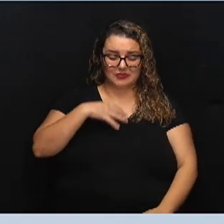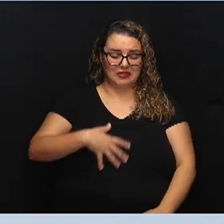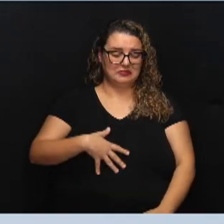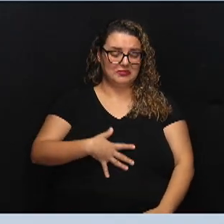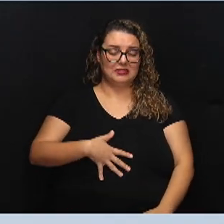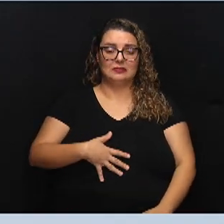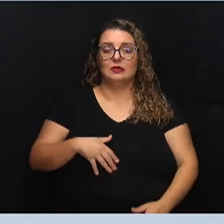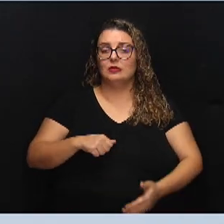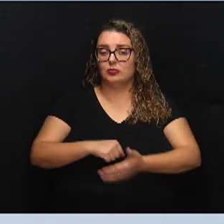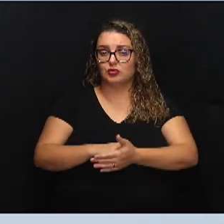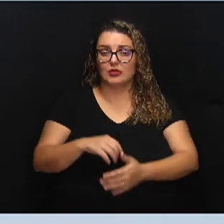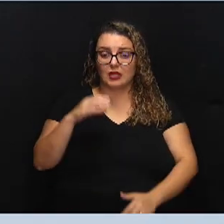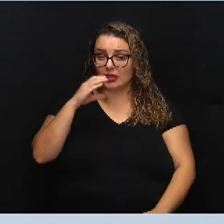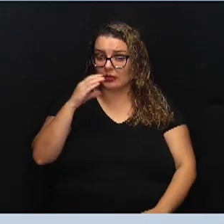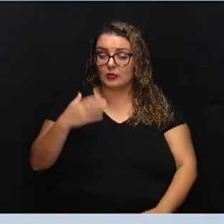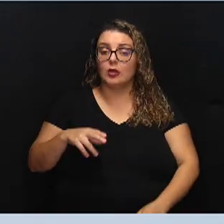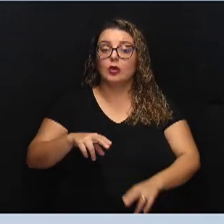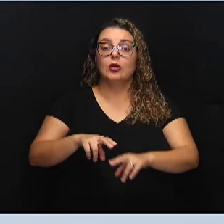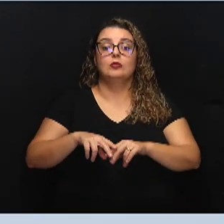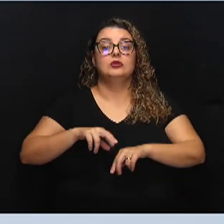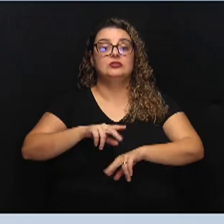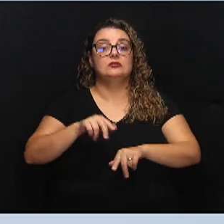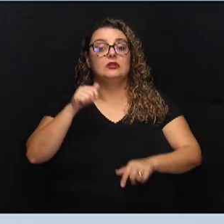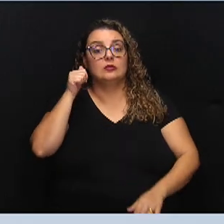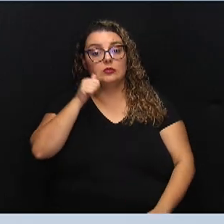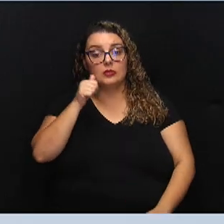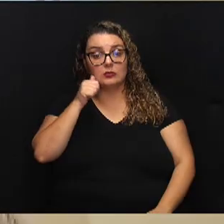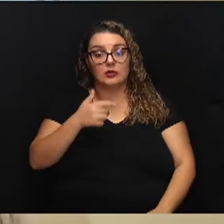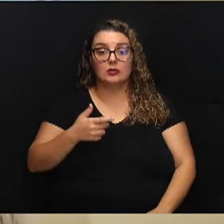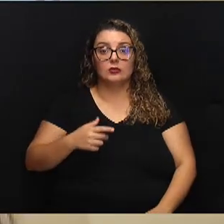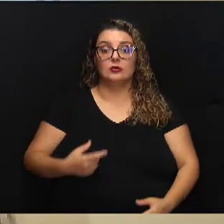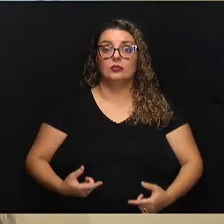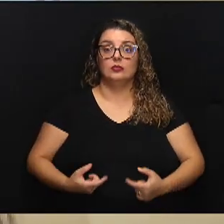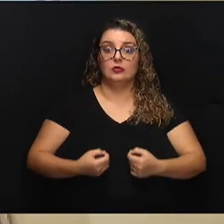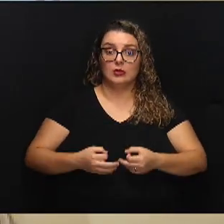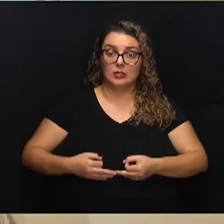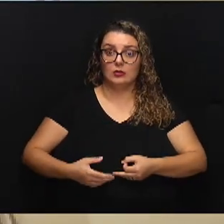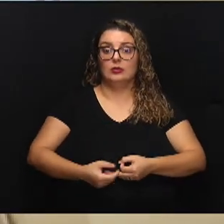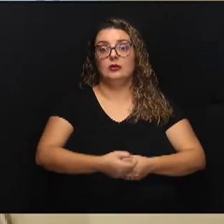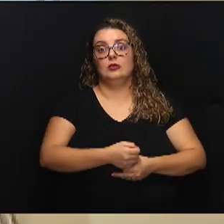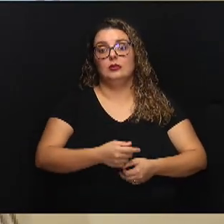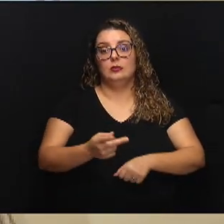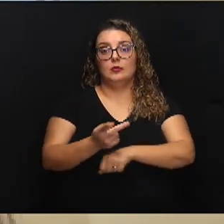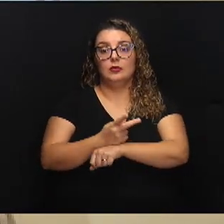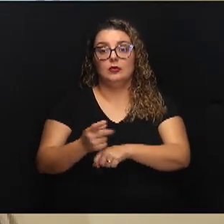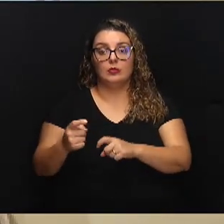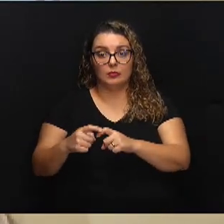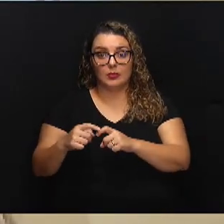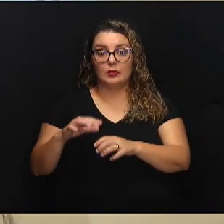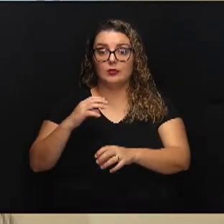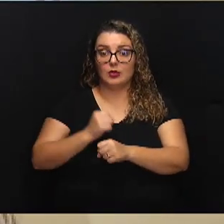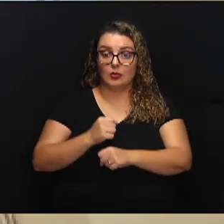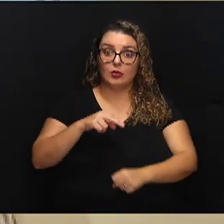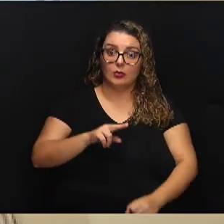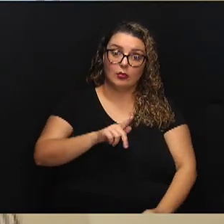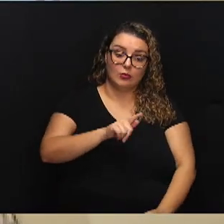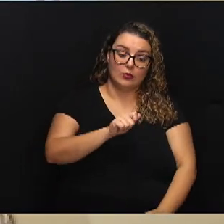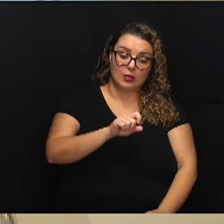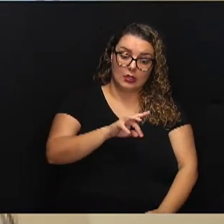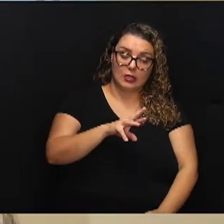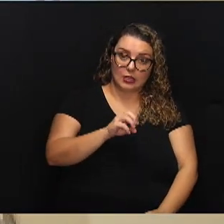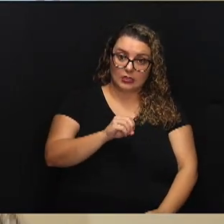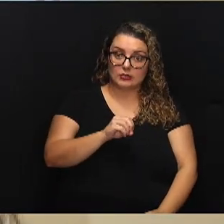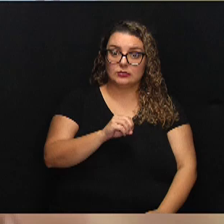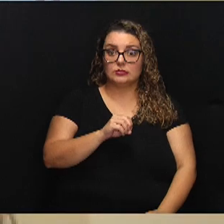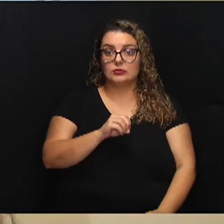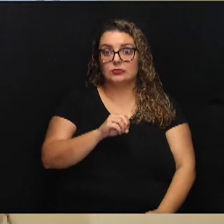saciada rapidamente, por isso que muitas mulheres, às vezes com câncer de ovário, procuram primeiro o clínico geral ou até mesmo o